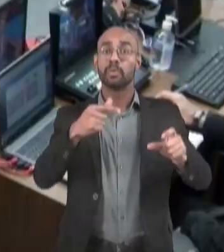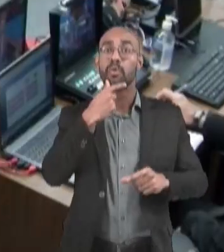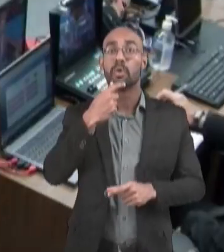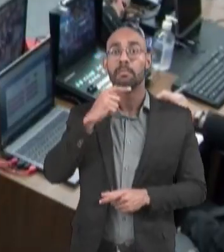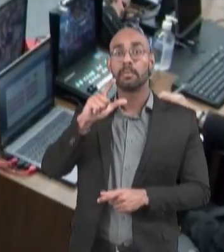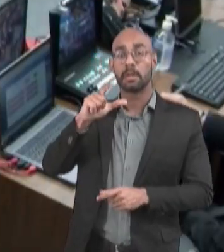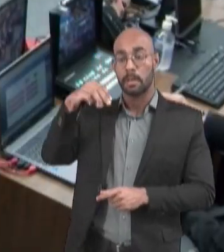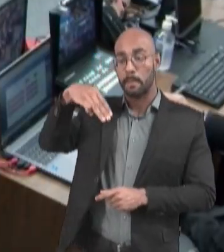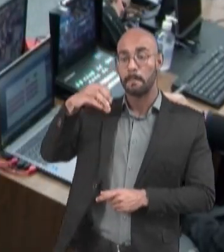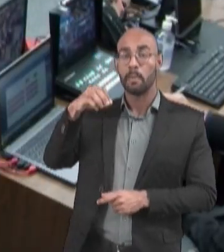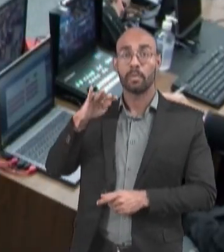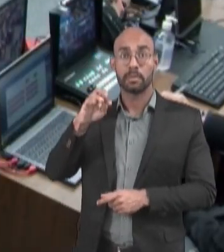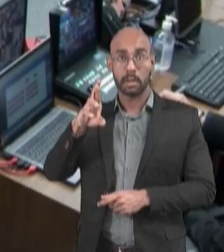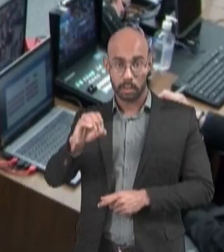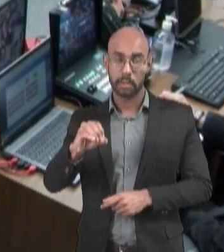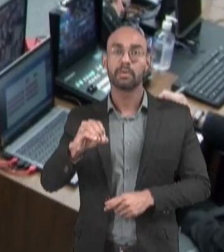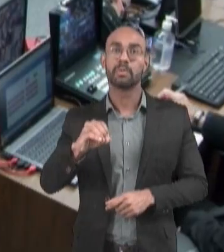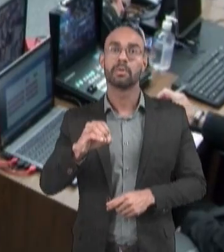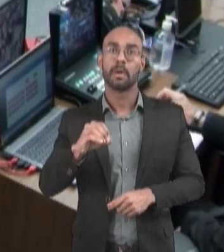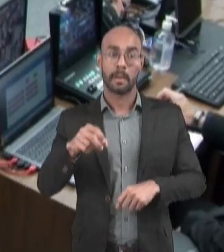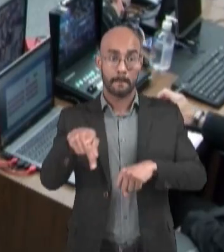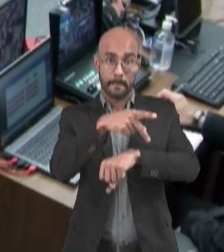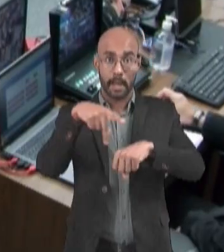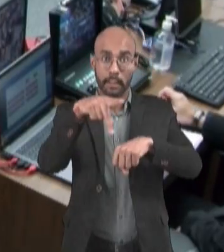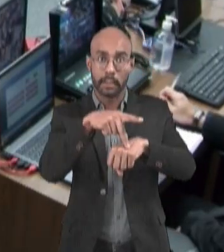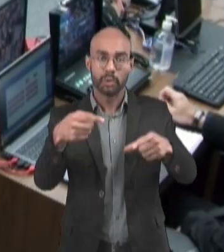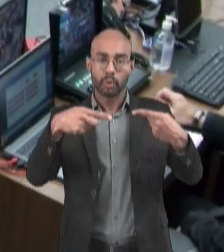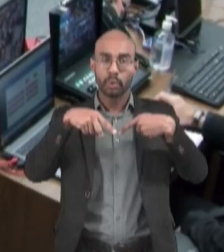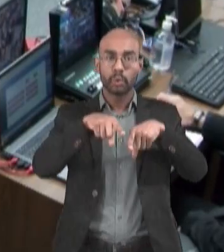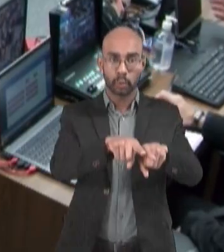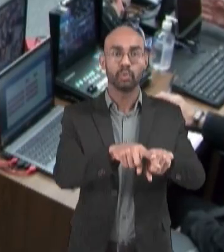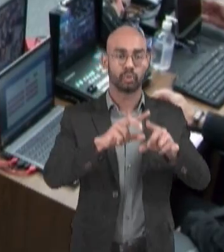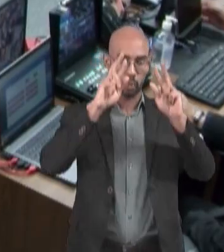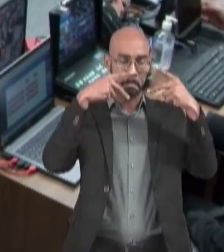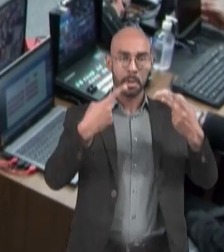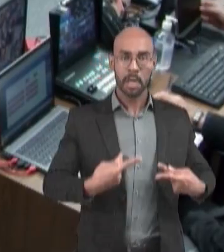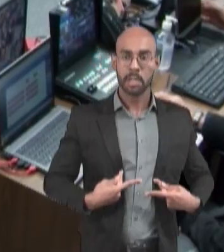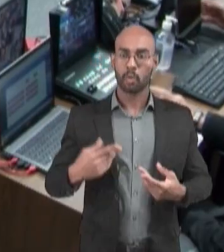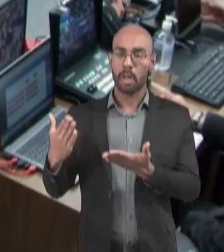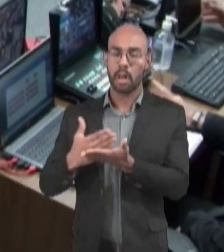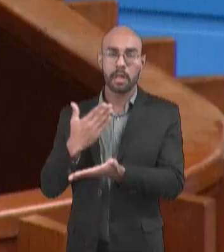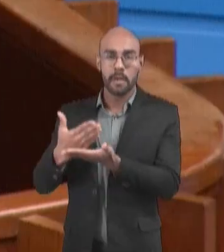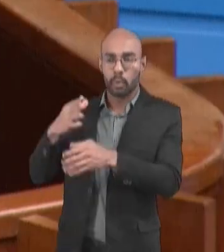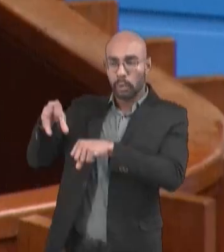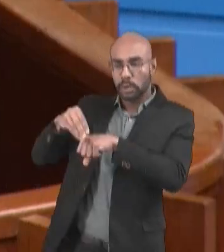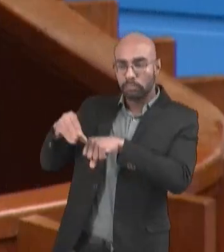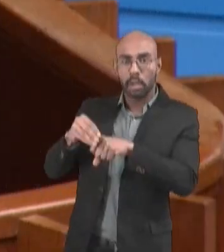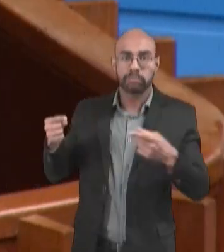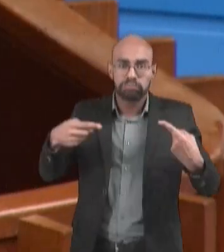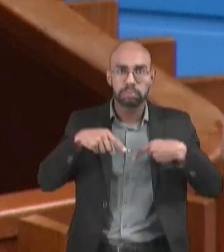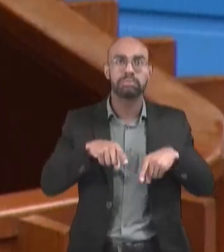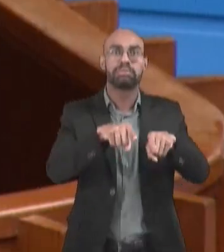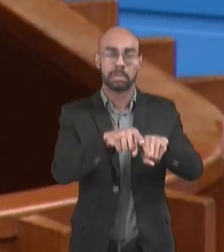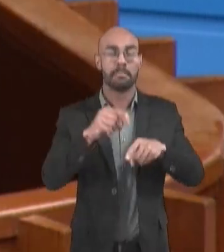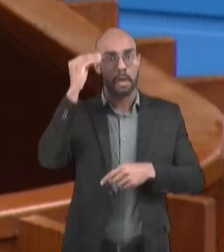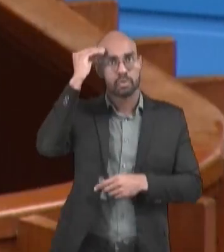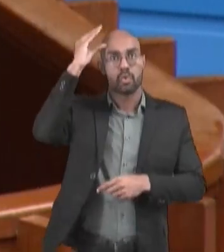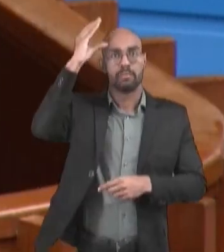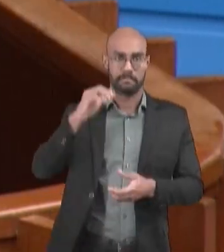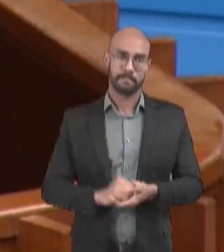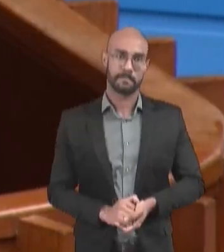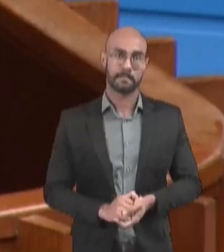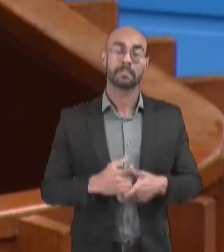Monteiro Lobato: um país se desenvolve com homens e livros. E este país, que está dentro das 10 maiores economias mundiais, deputado